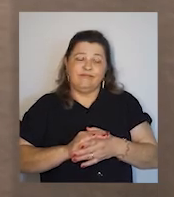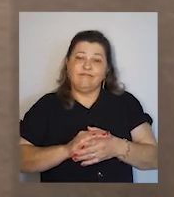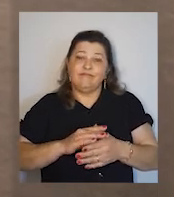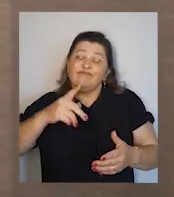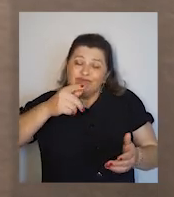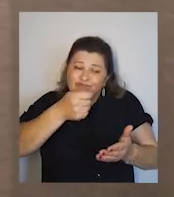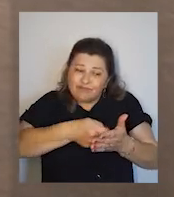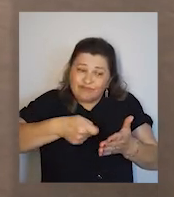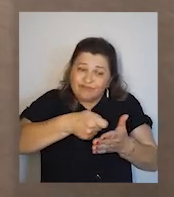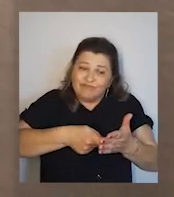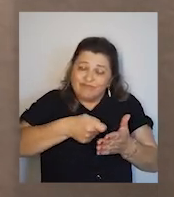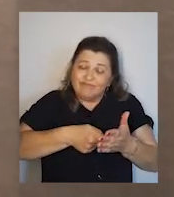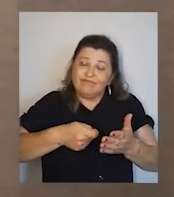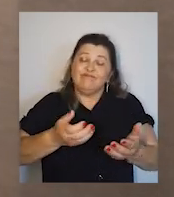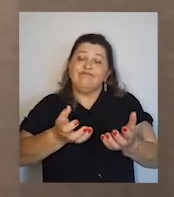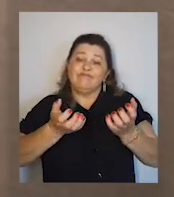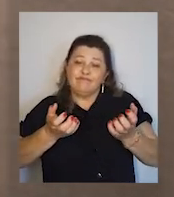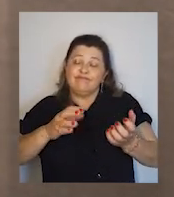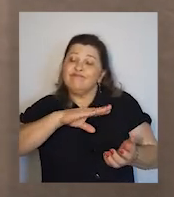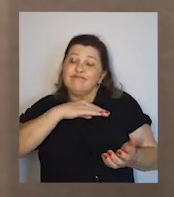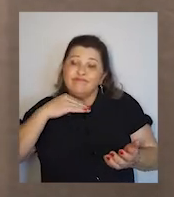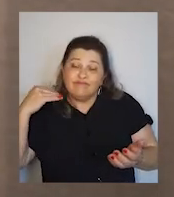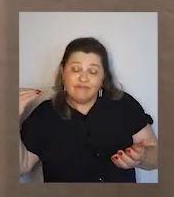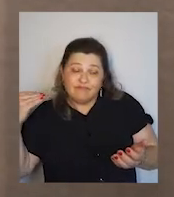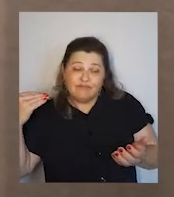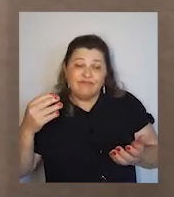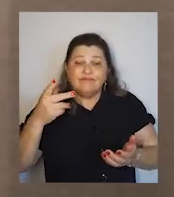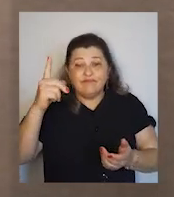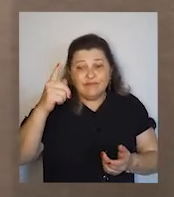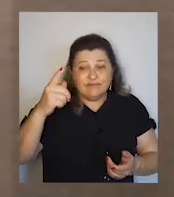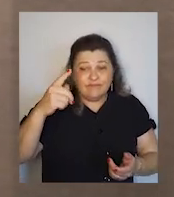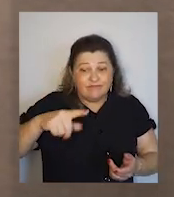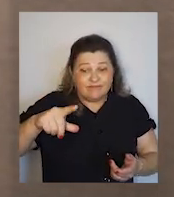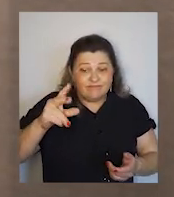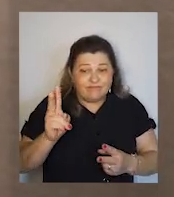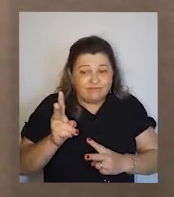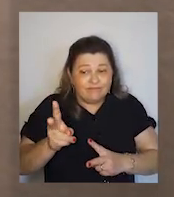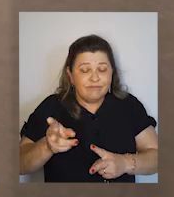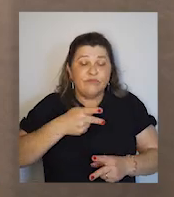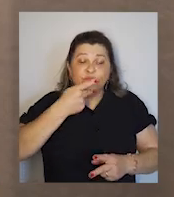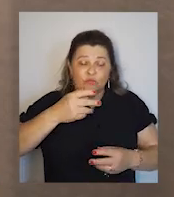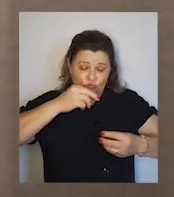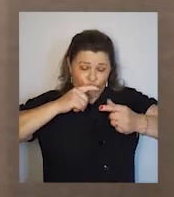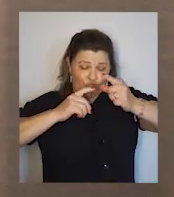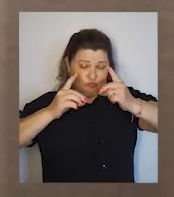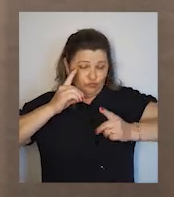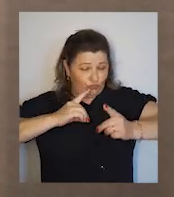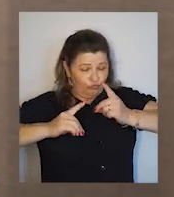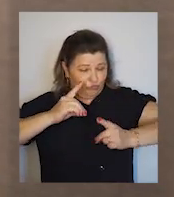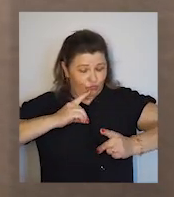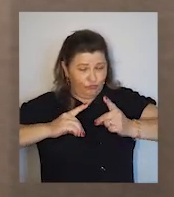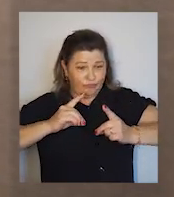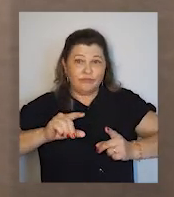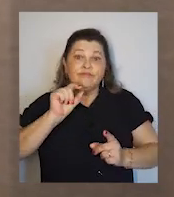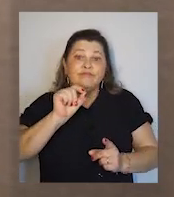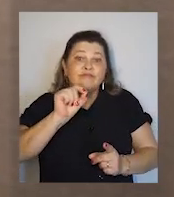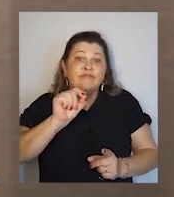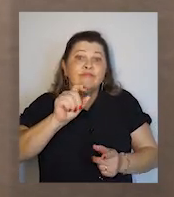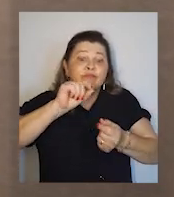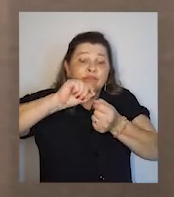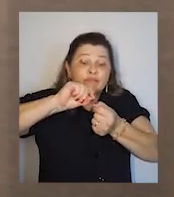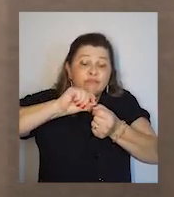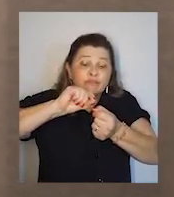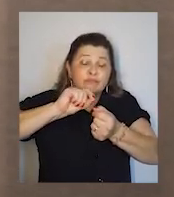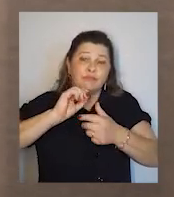Cheguei a tentar tirar minha vida. Eu sempre falava que depressão é coisa de quem não tem o que